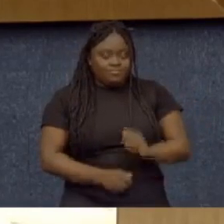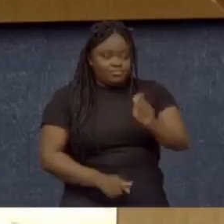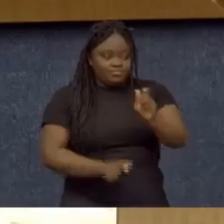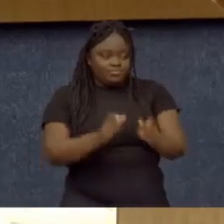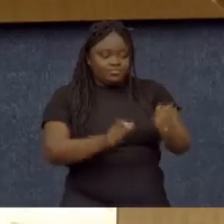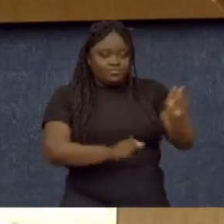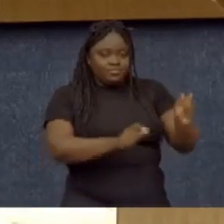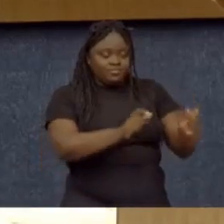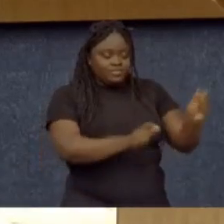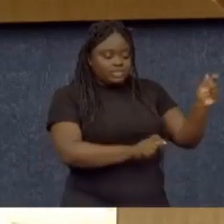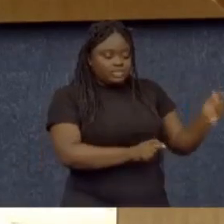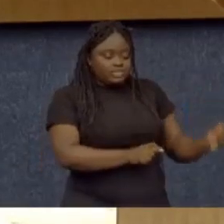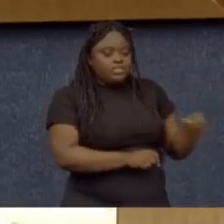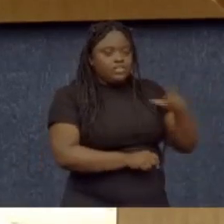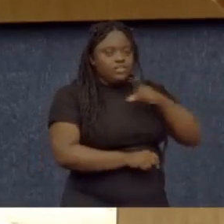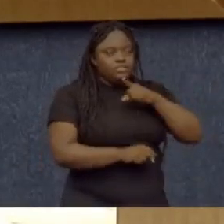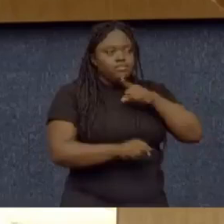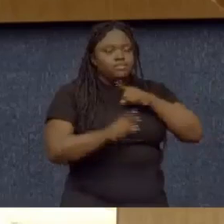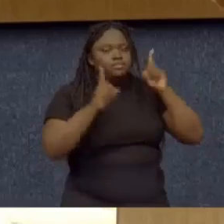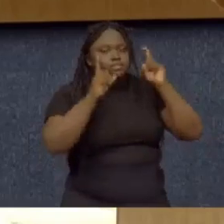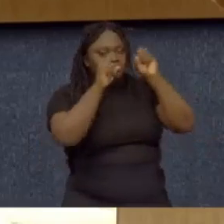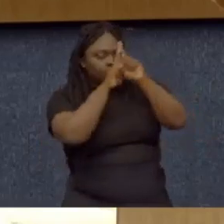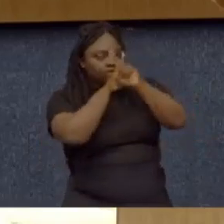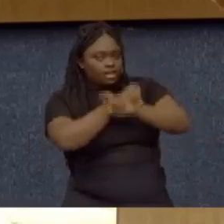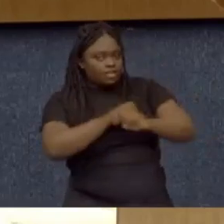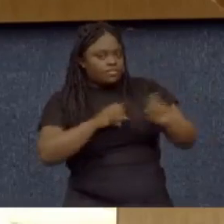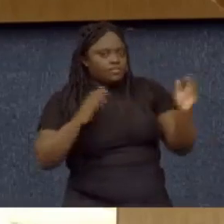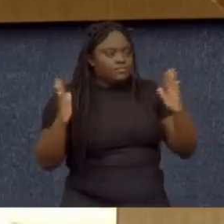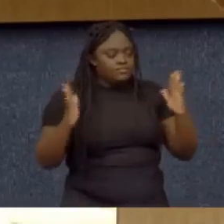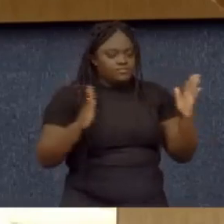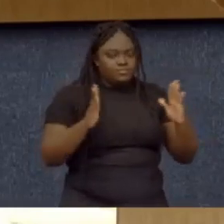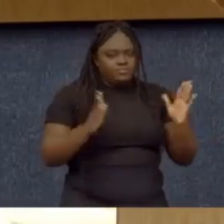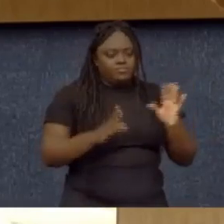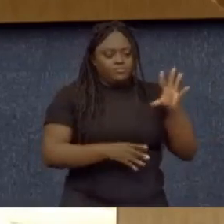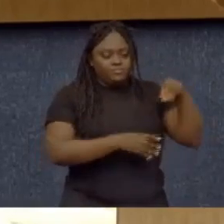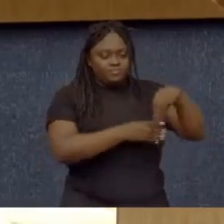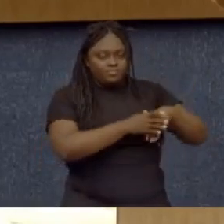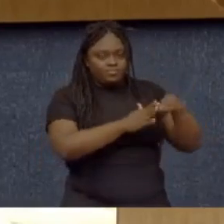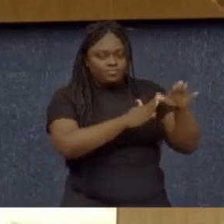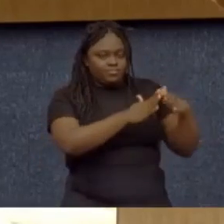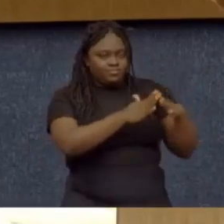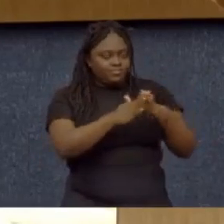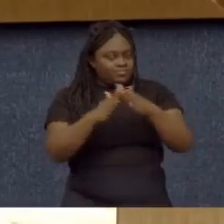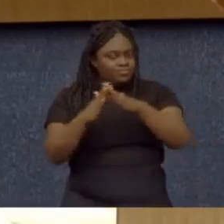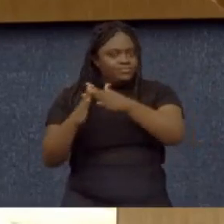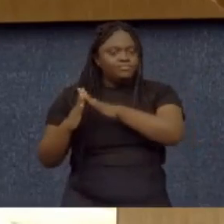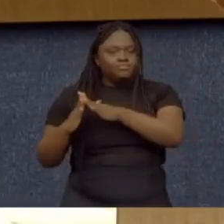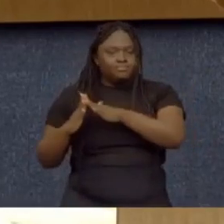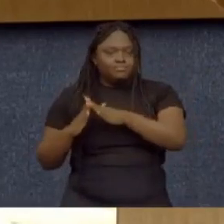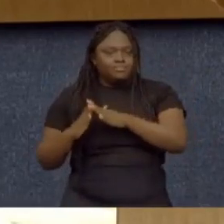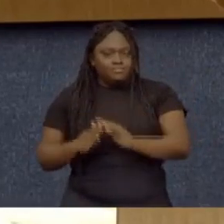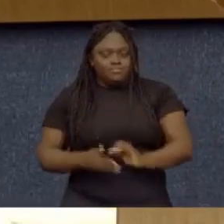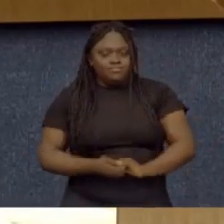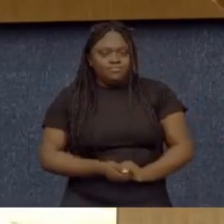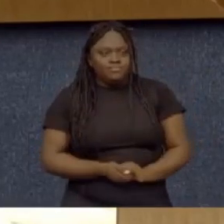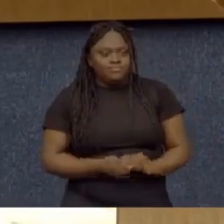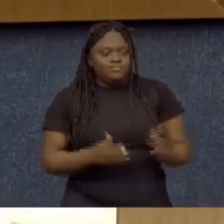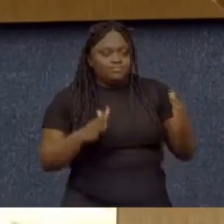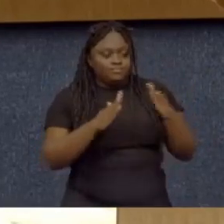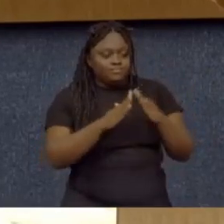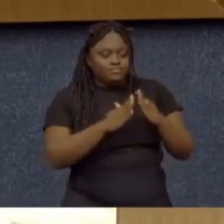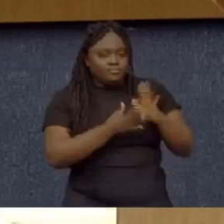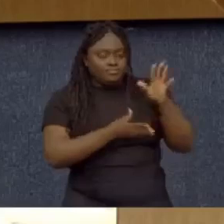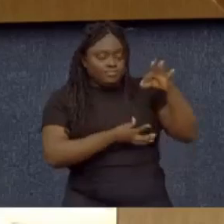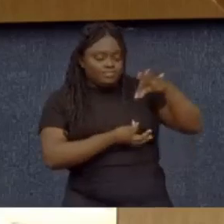Pessoas que passavam por dificuldade naquele momento, dentro do aglomerado da Serra. E a Casa Espírita